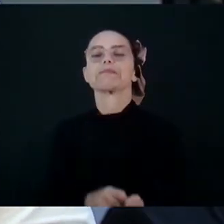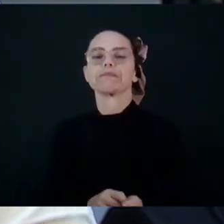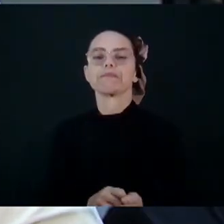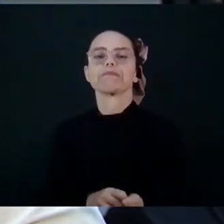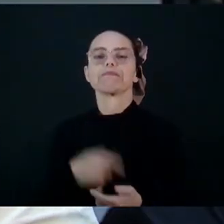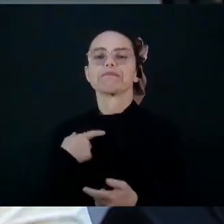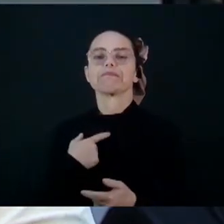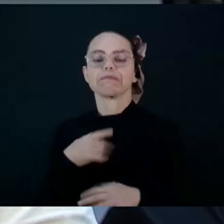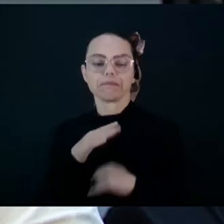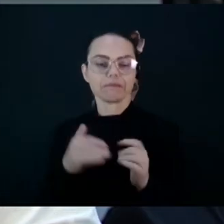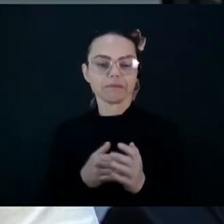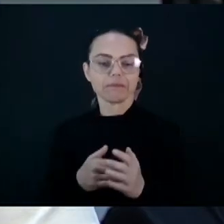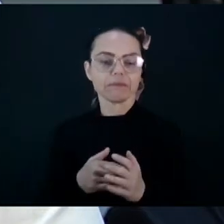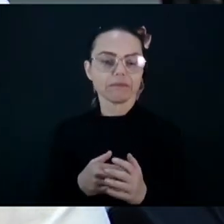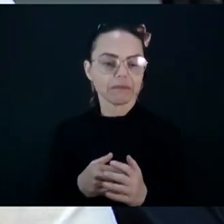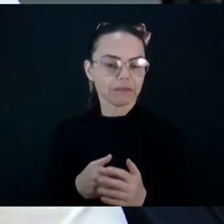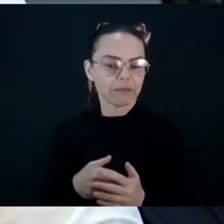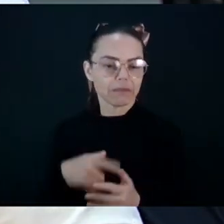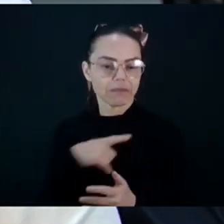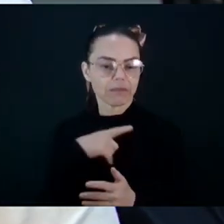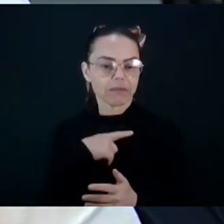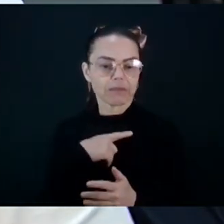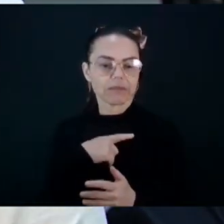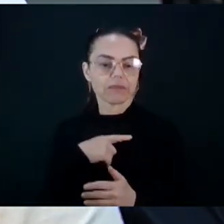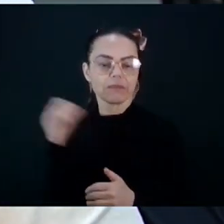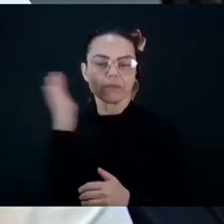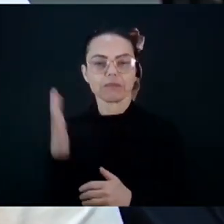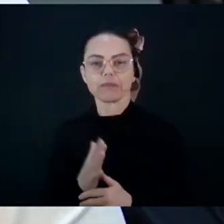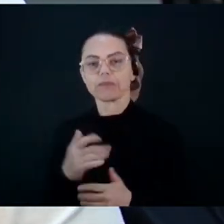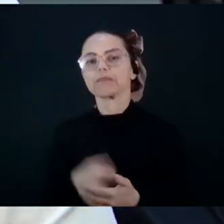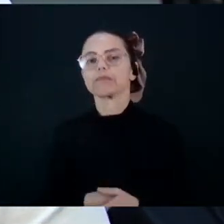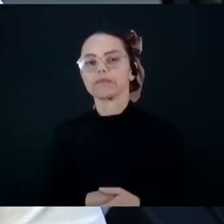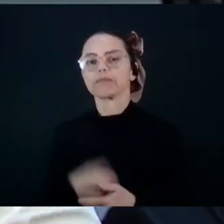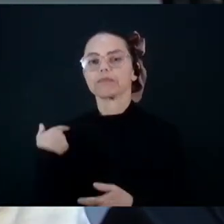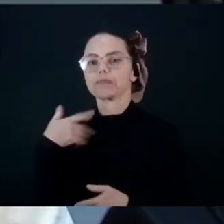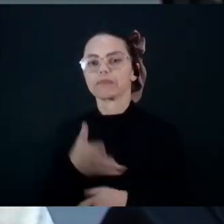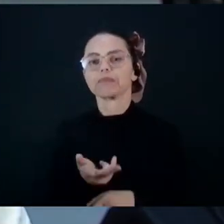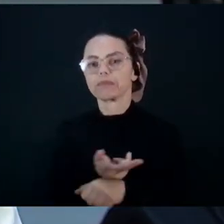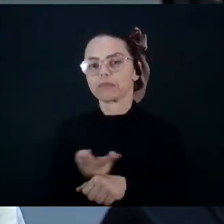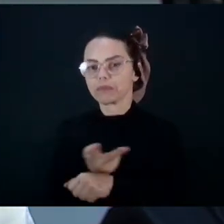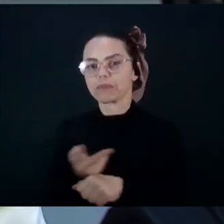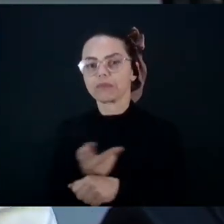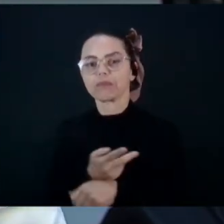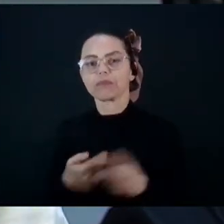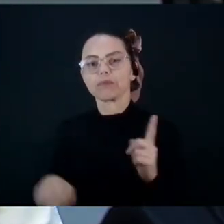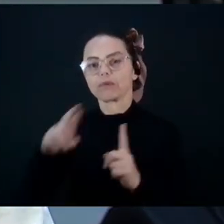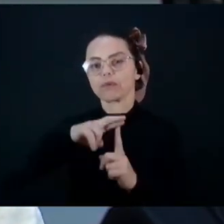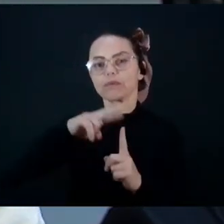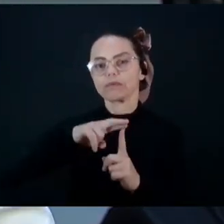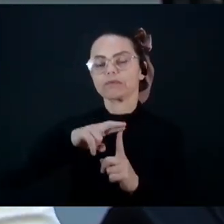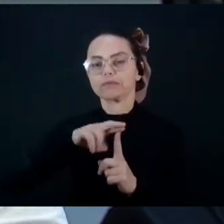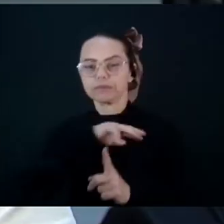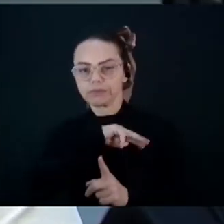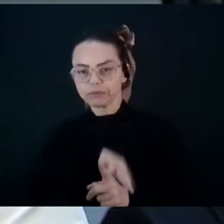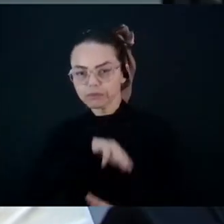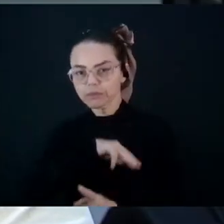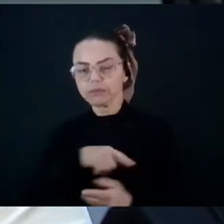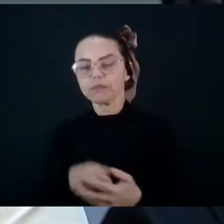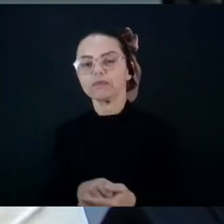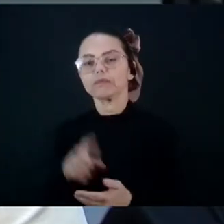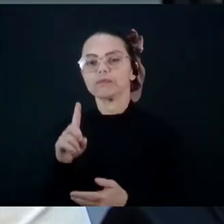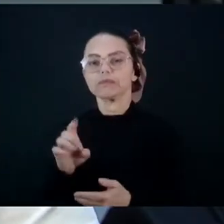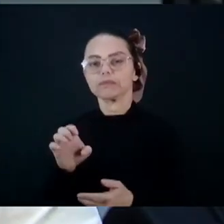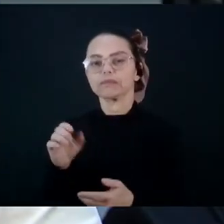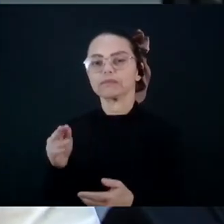de órgãos públicos que tem aí pelo Brasil. Não é à toa que o pessoal vem aqui buscar referência. Então a missão deles, da Débora, dos